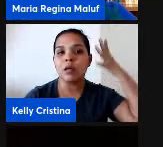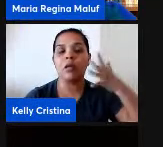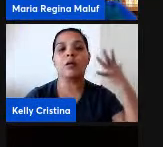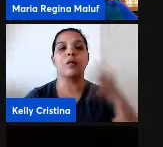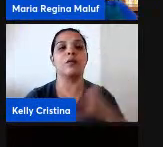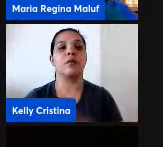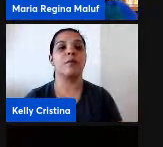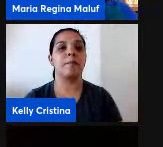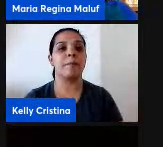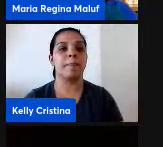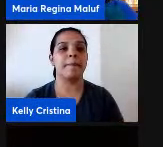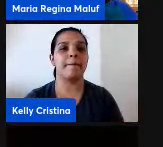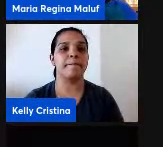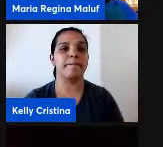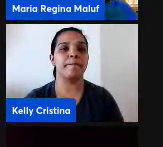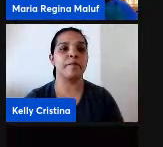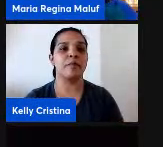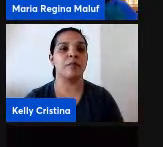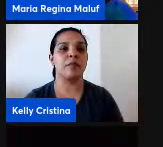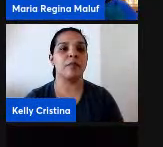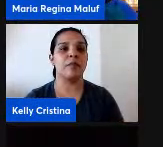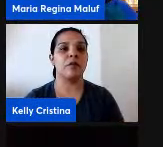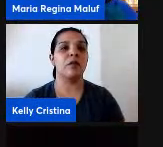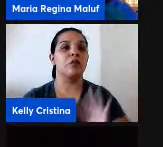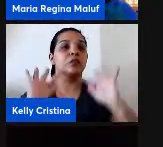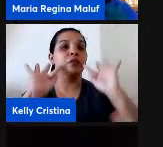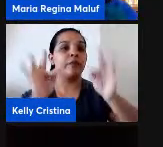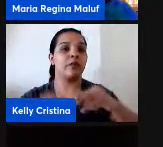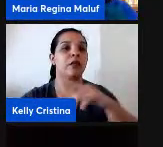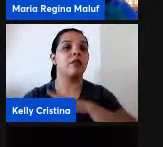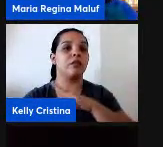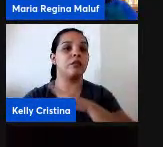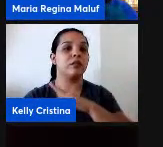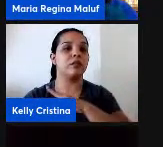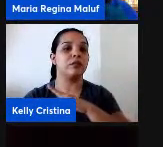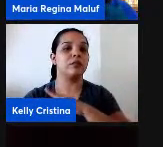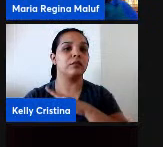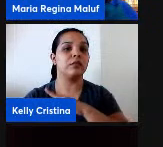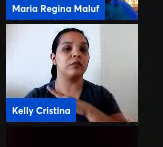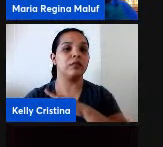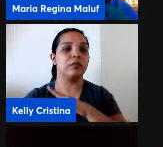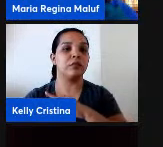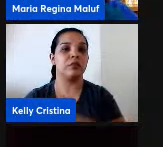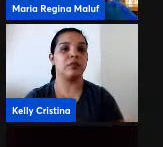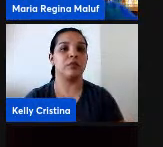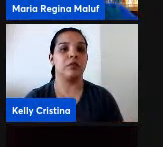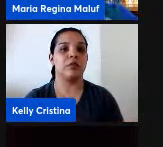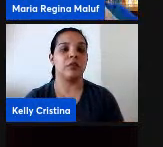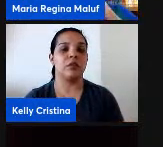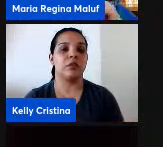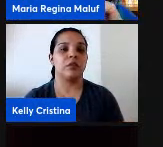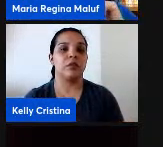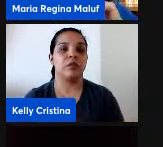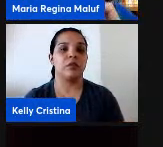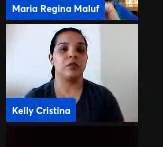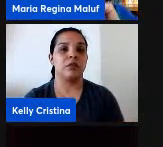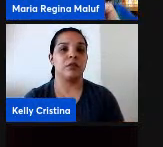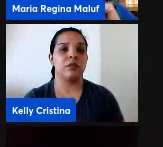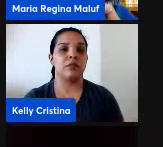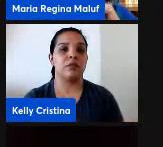os nós, né, e, no final, a gente tenha um pacotinho bem amarrado, né?